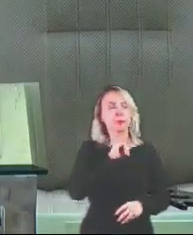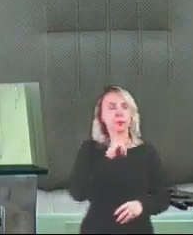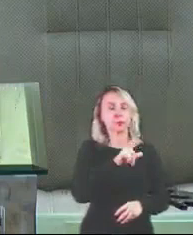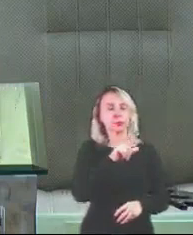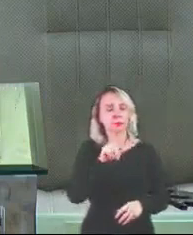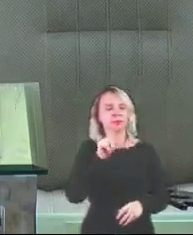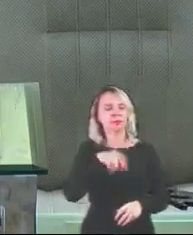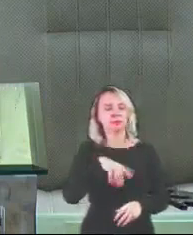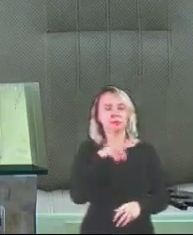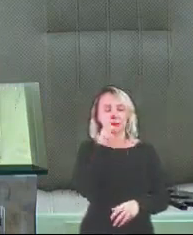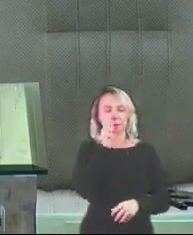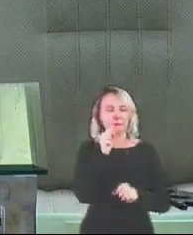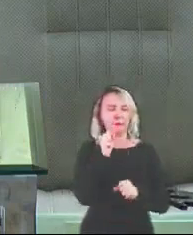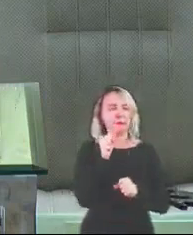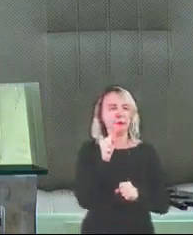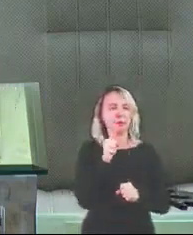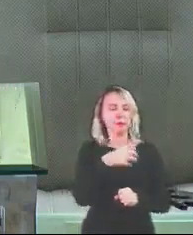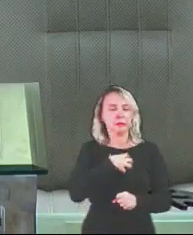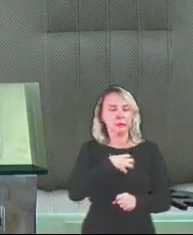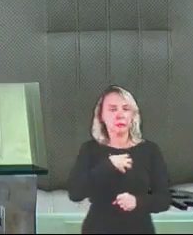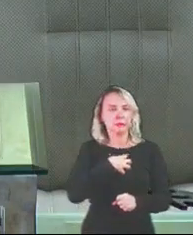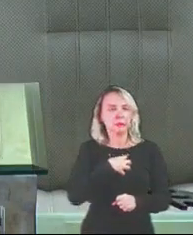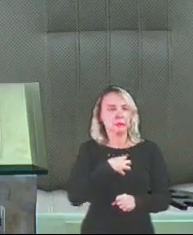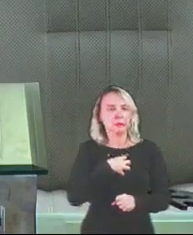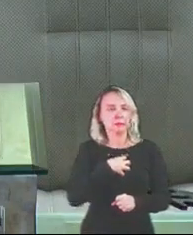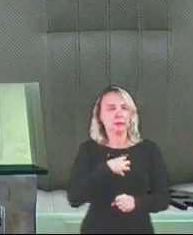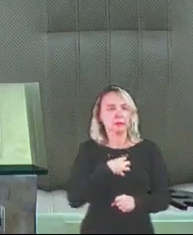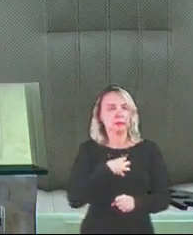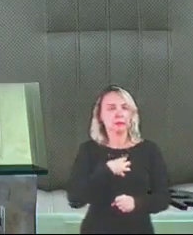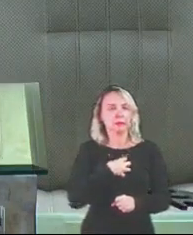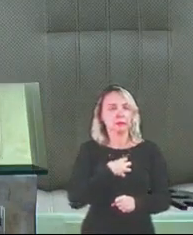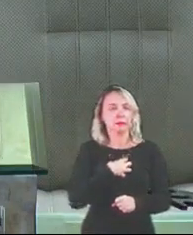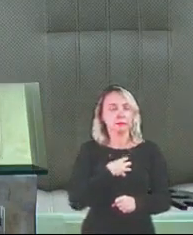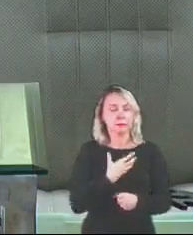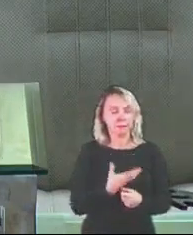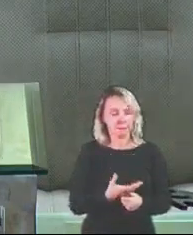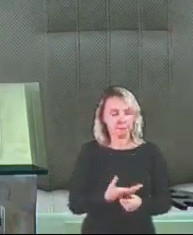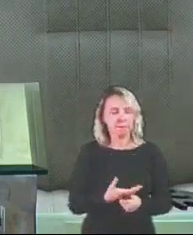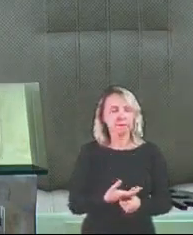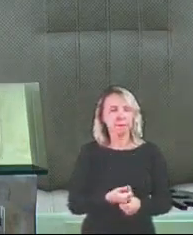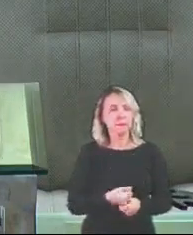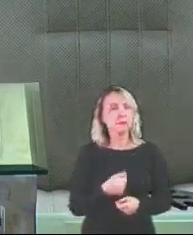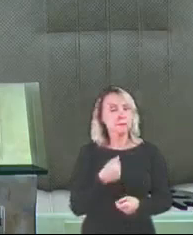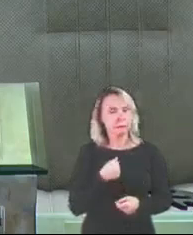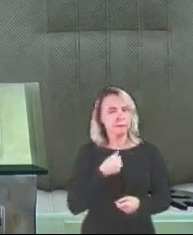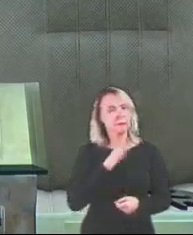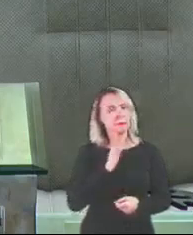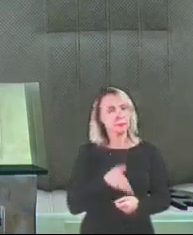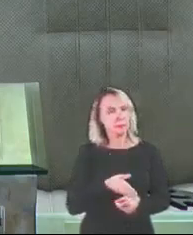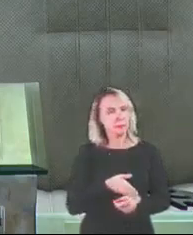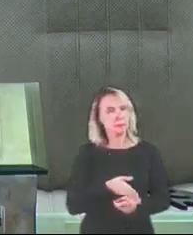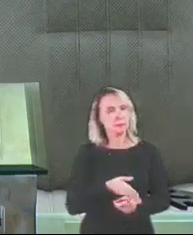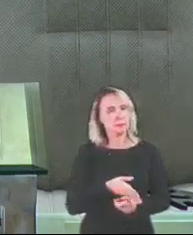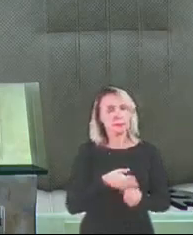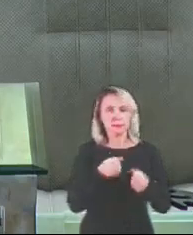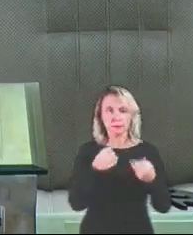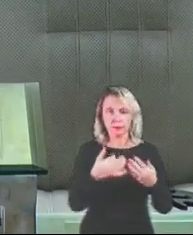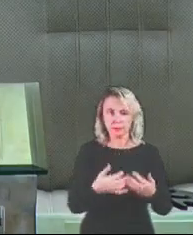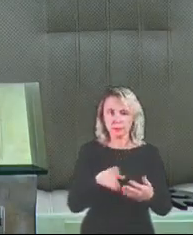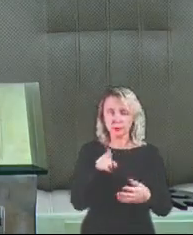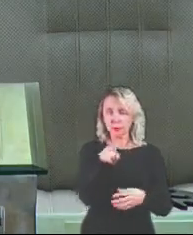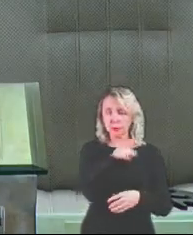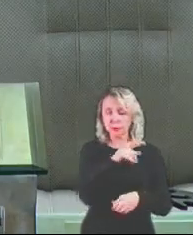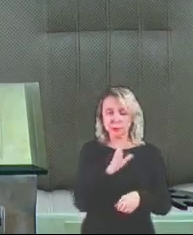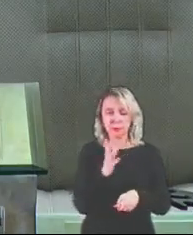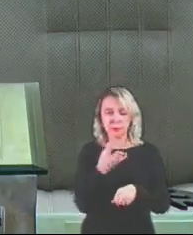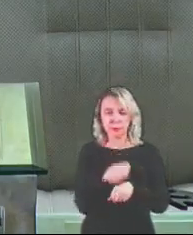vívida e alarmante. Eu já falei para a igreja que aproveite as oportunidades